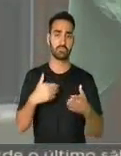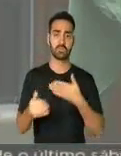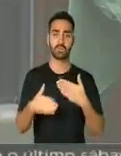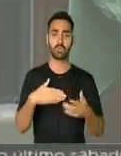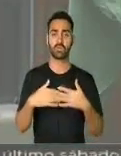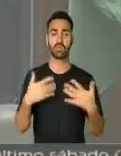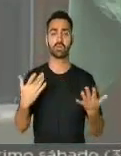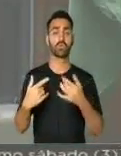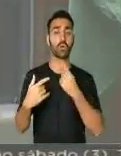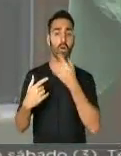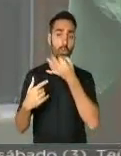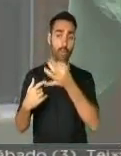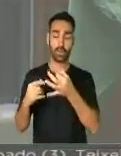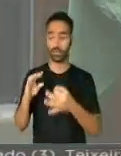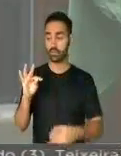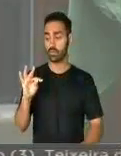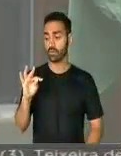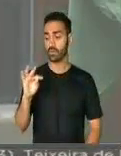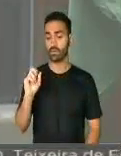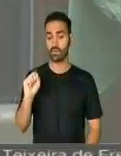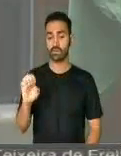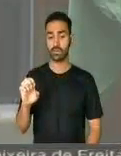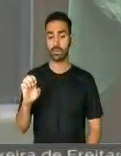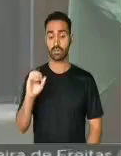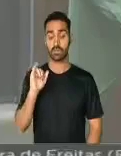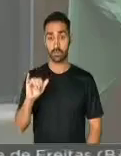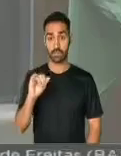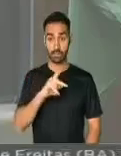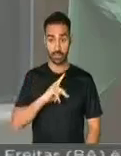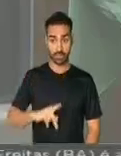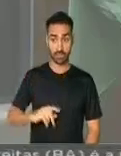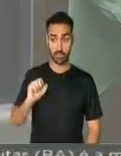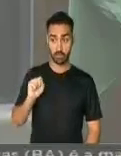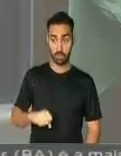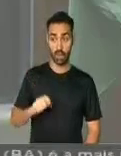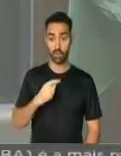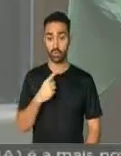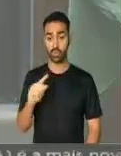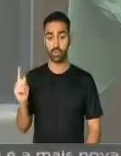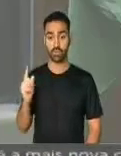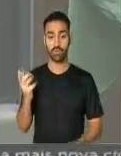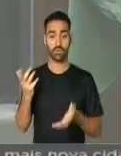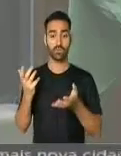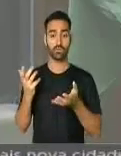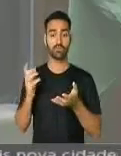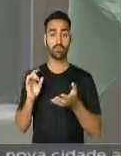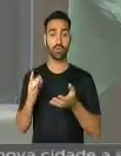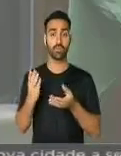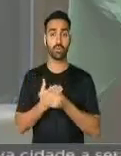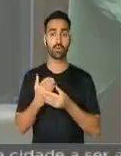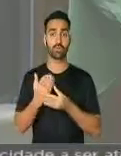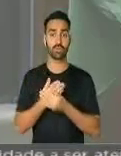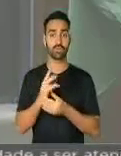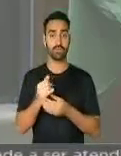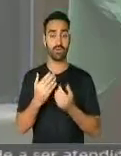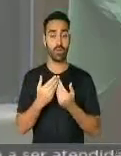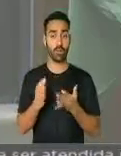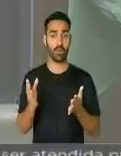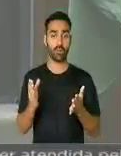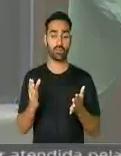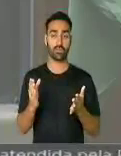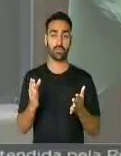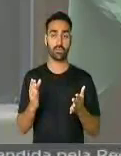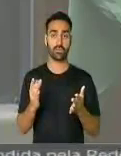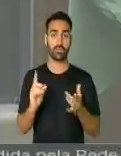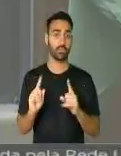do TSE volta a dizer valer se o presidente pode ou não responder ao processo que vai ser aberto e que